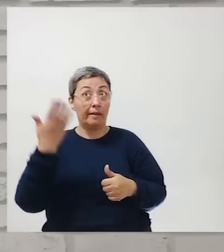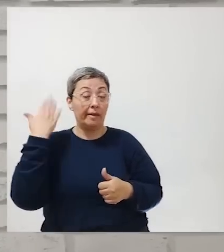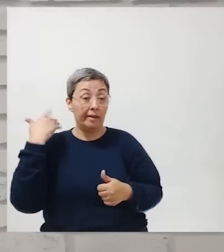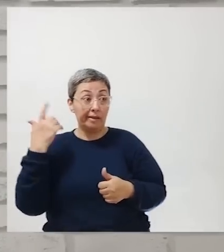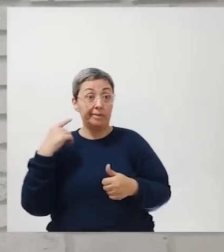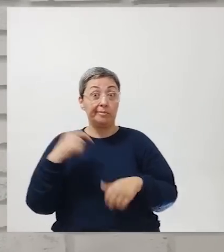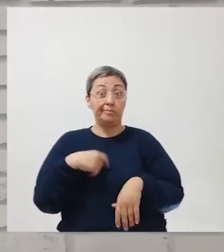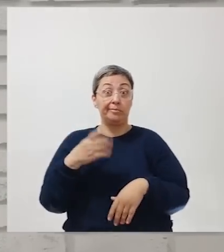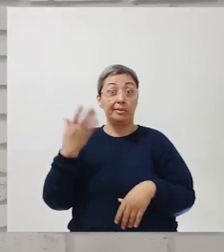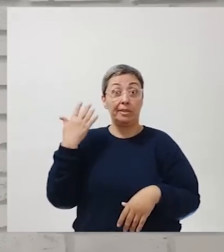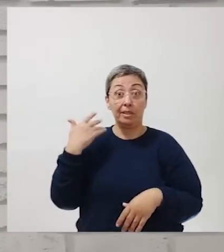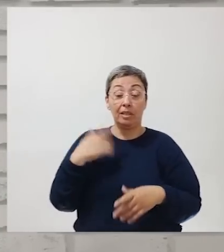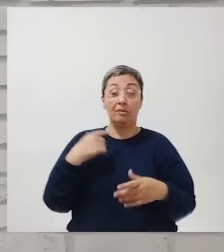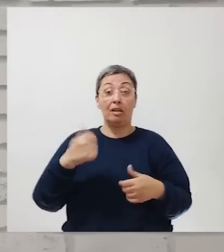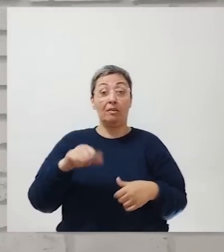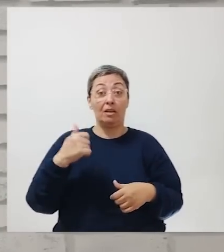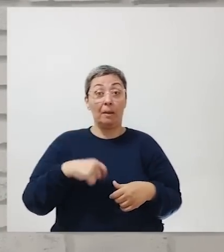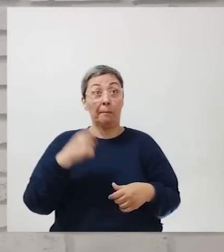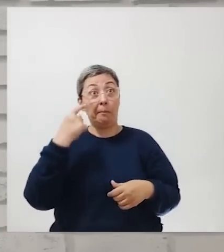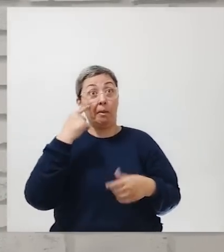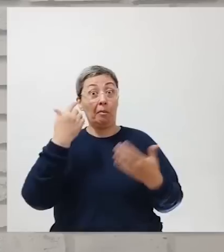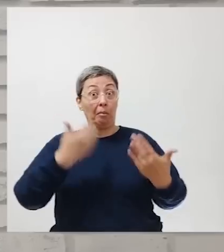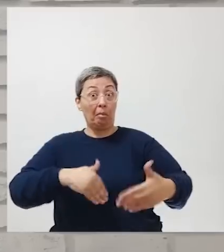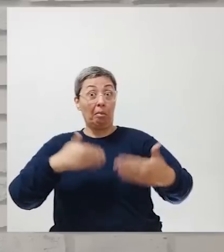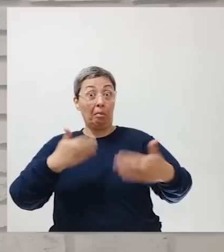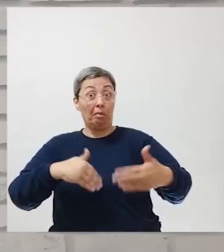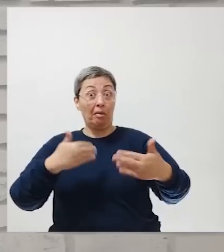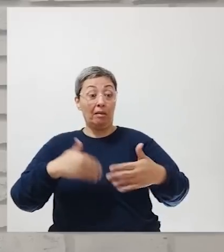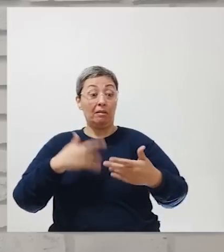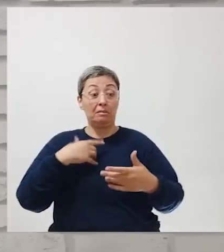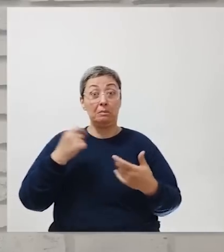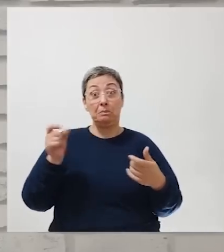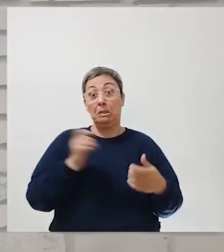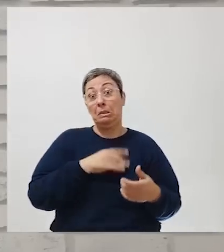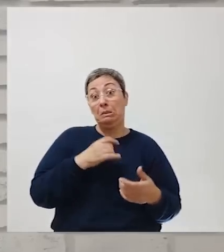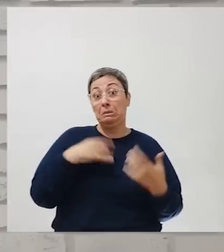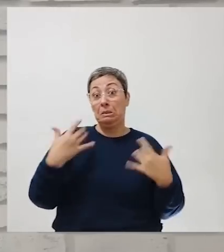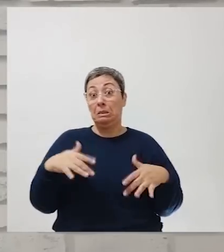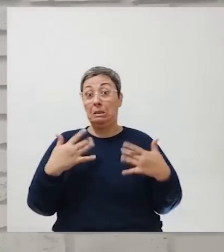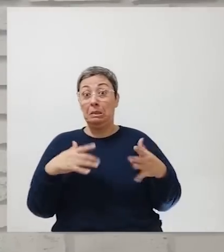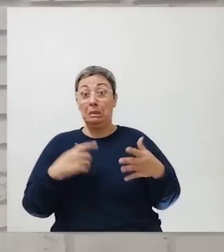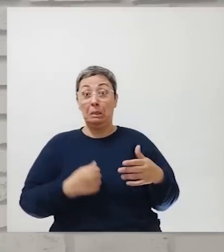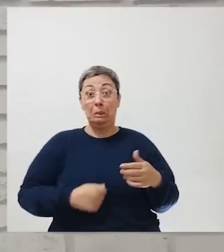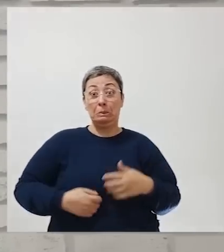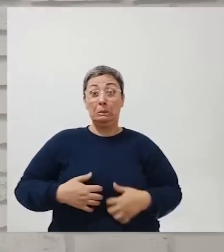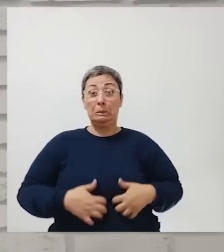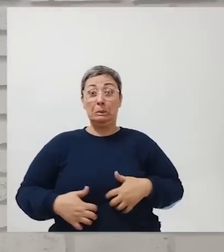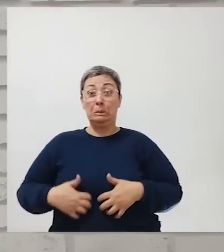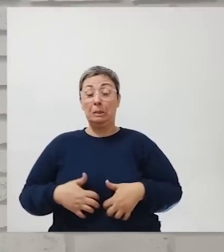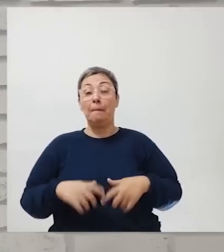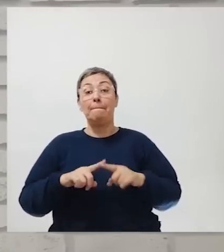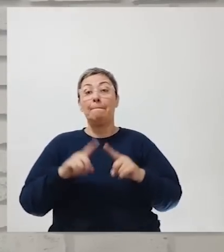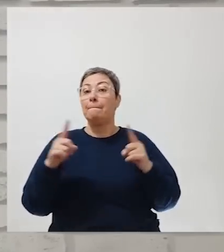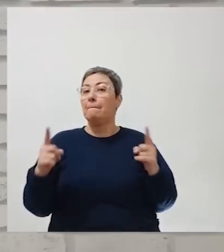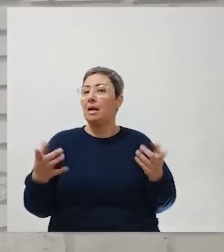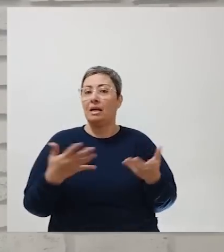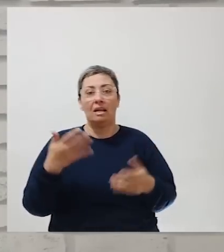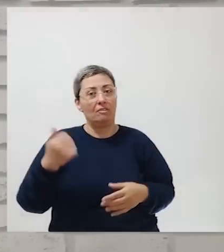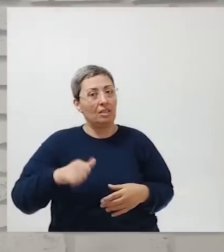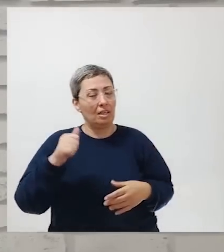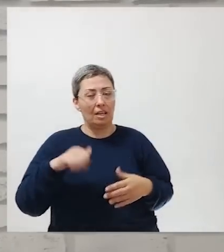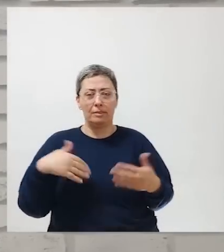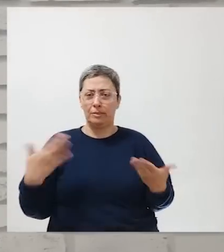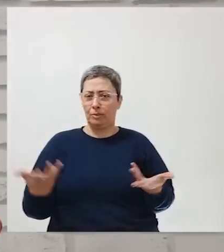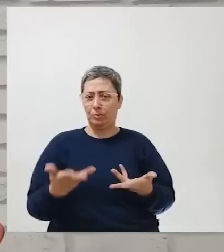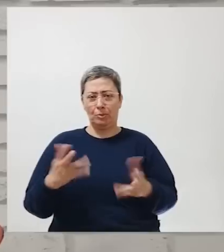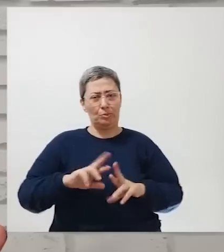quando a gente falava de avaliação, a gente logo pensava naquela prova que dava medo e dor de barriga. Mas a avaliação hoje